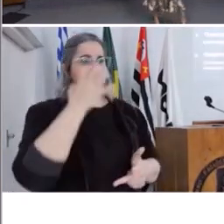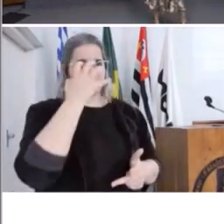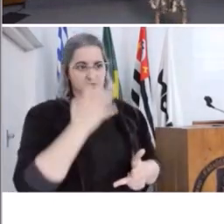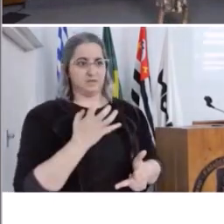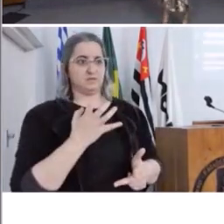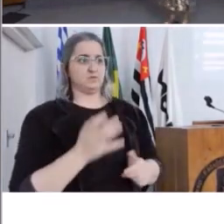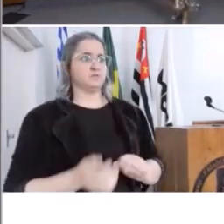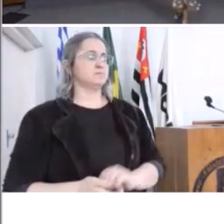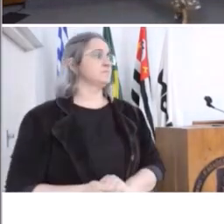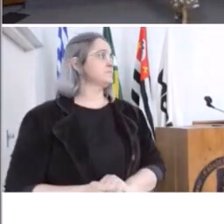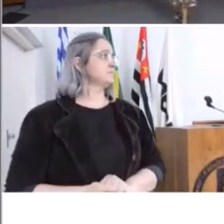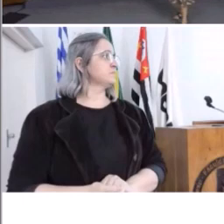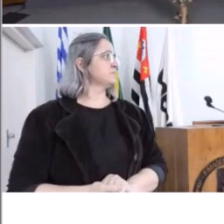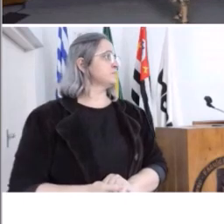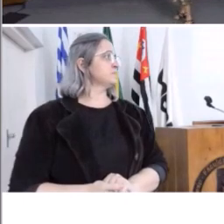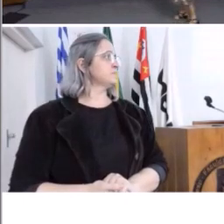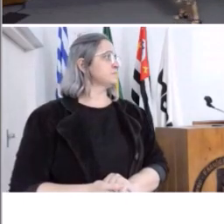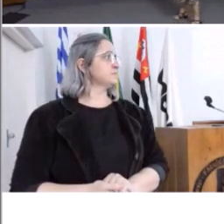Então,